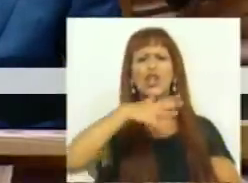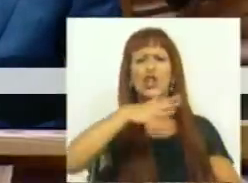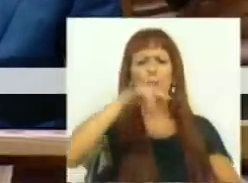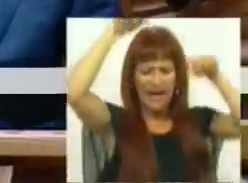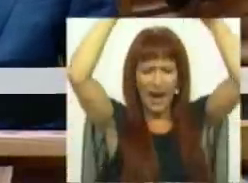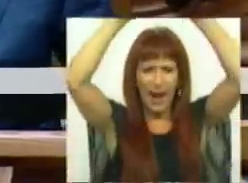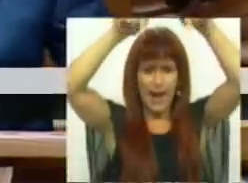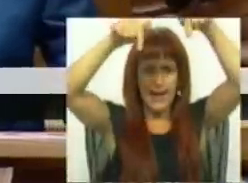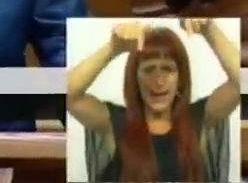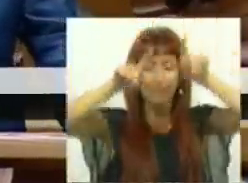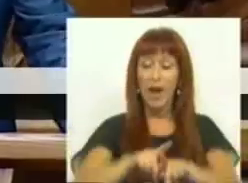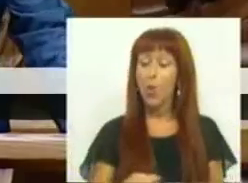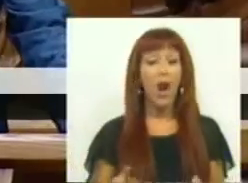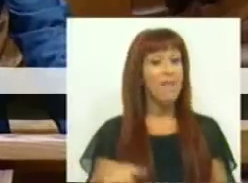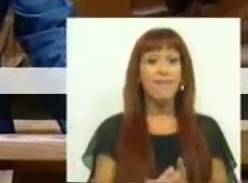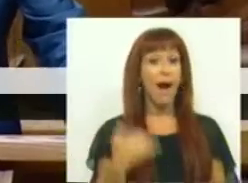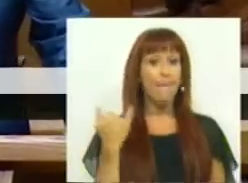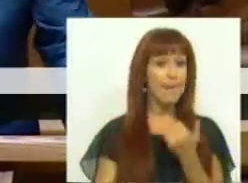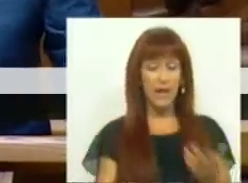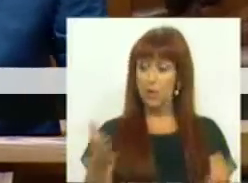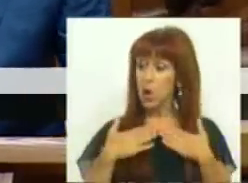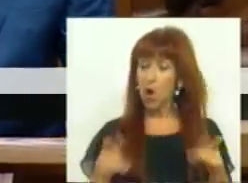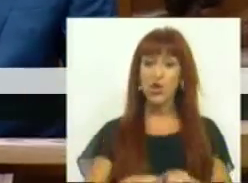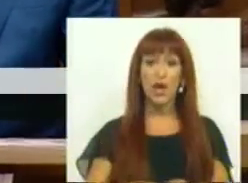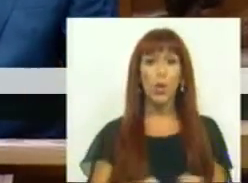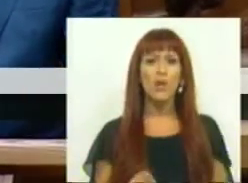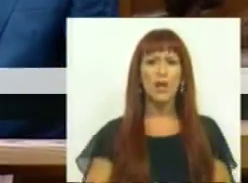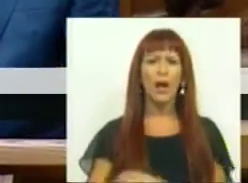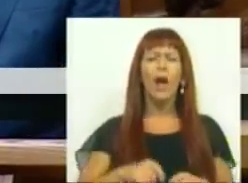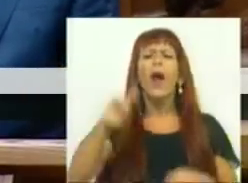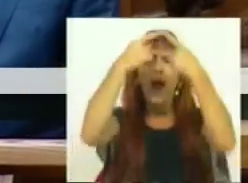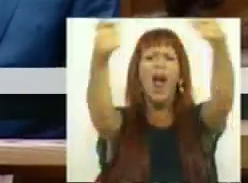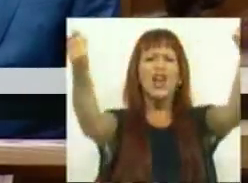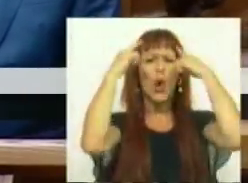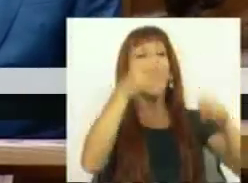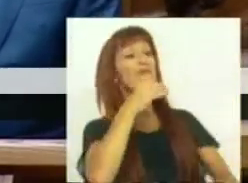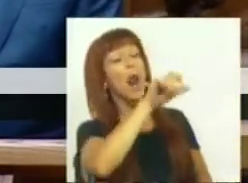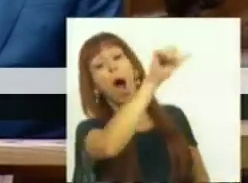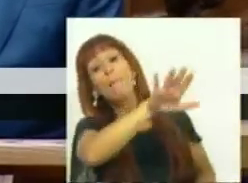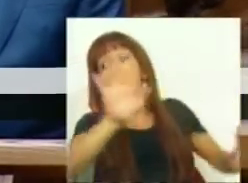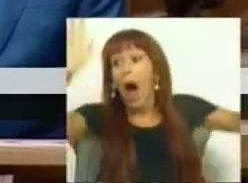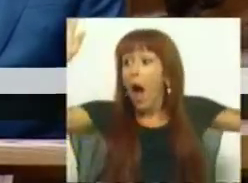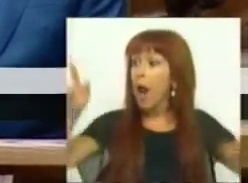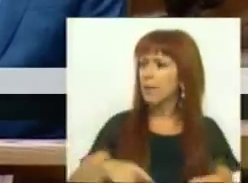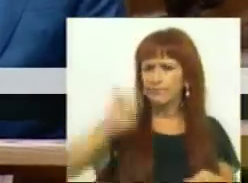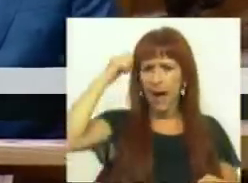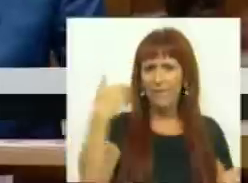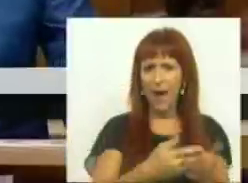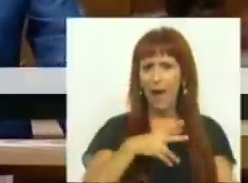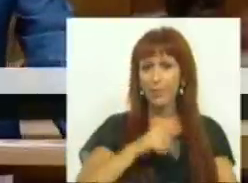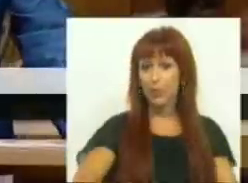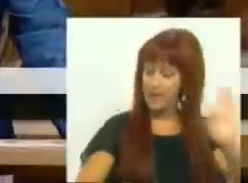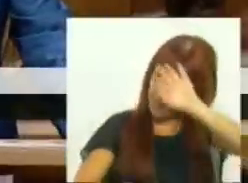explicar-se aqui, para que não corrêssemos o risco que fosse da Eslováquia que falasse do mal que está a fazer a